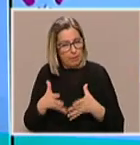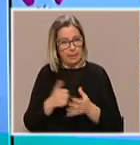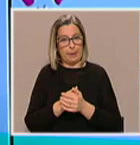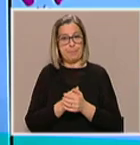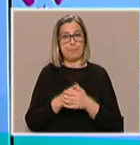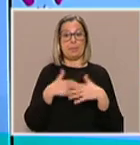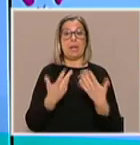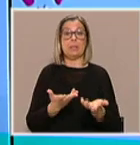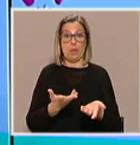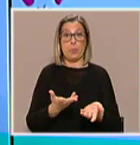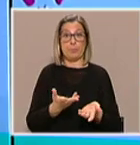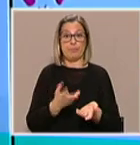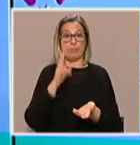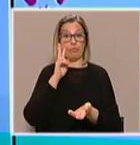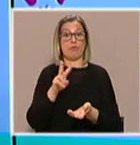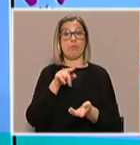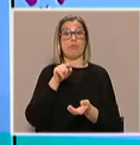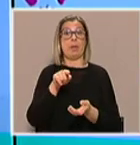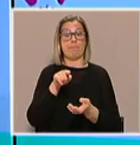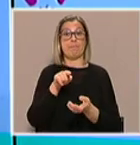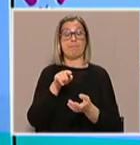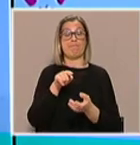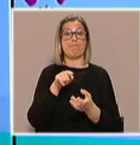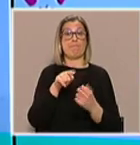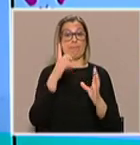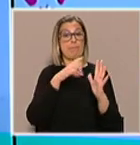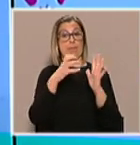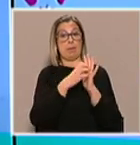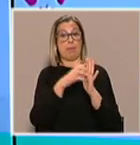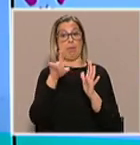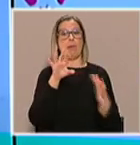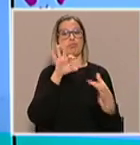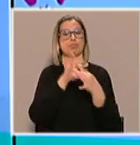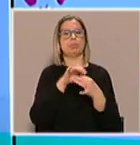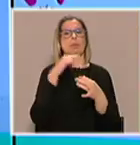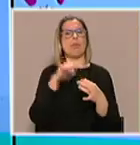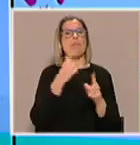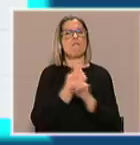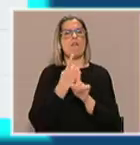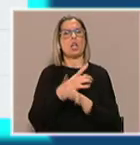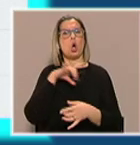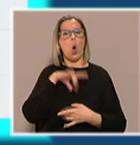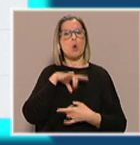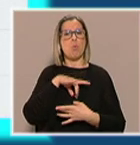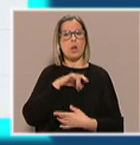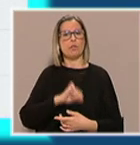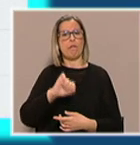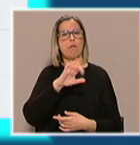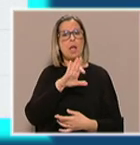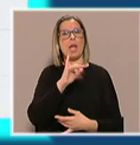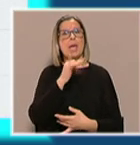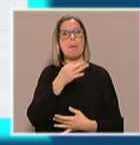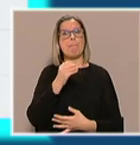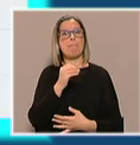aqui representadas algumas das suas hormonas. A hormona do crescimento, que como o próprio nome indica, vai ser